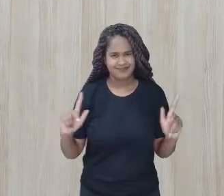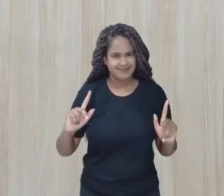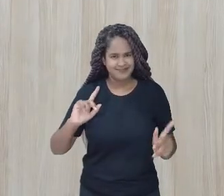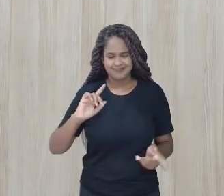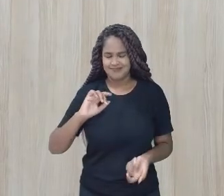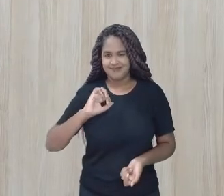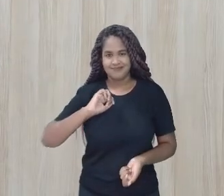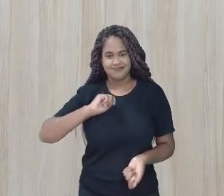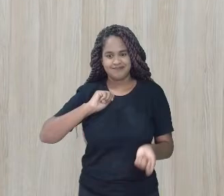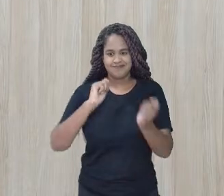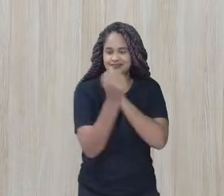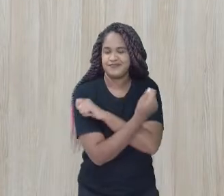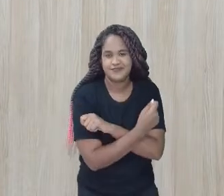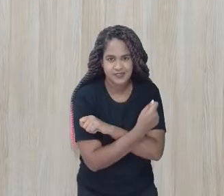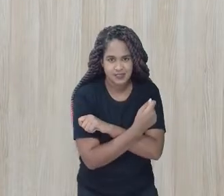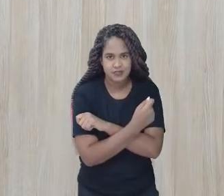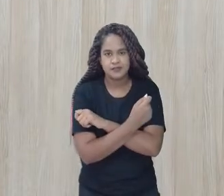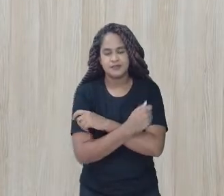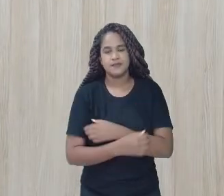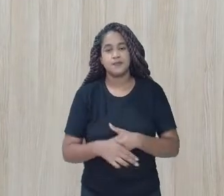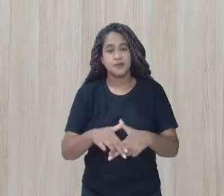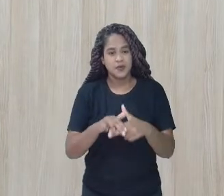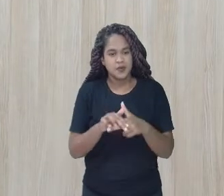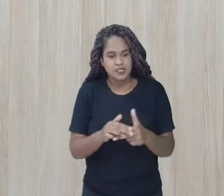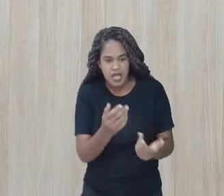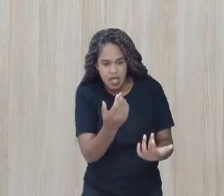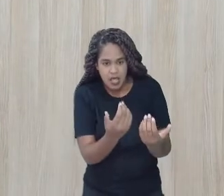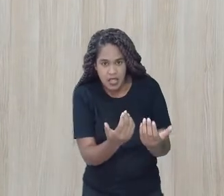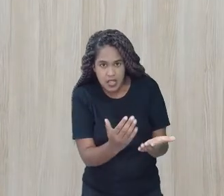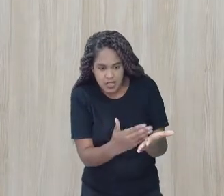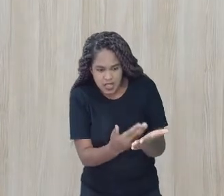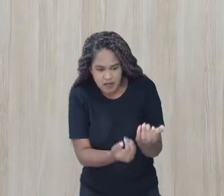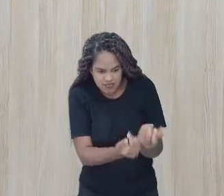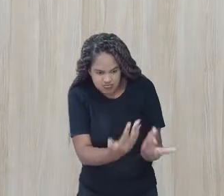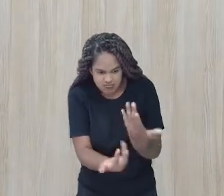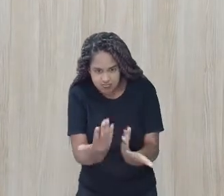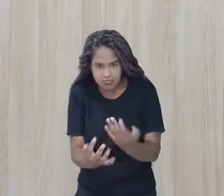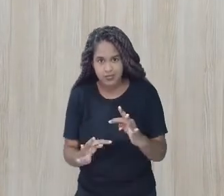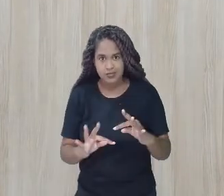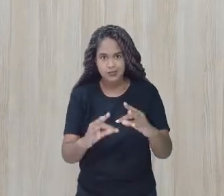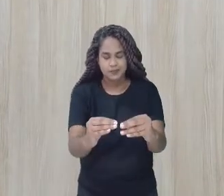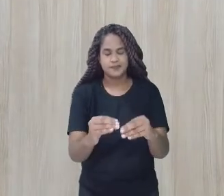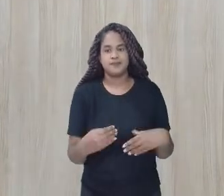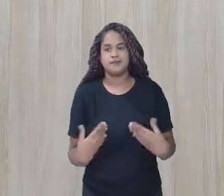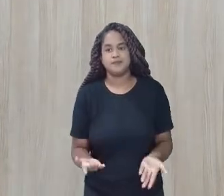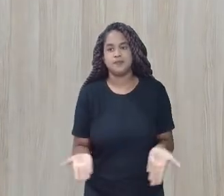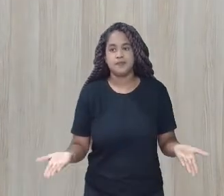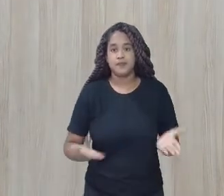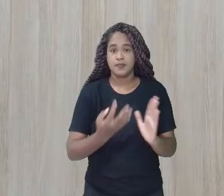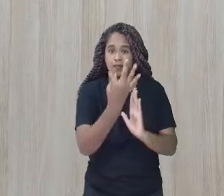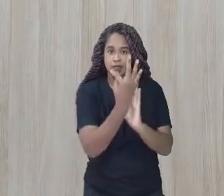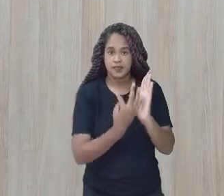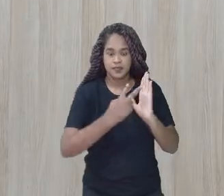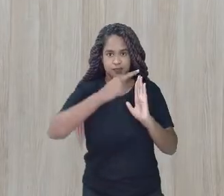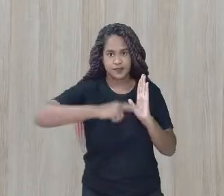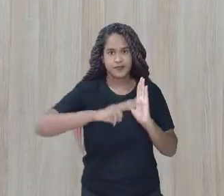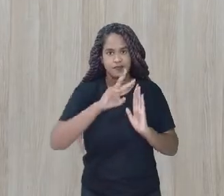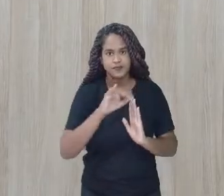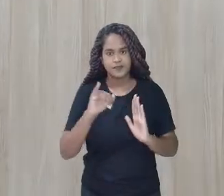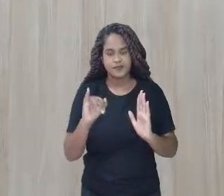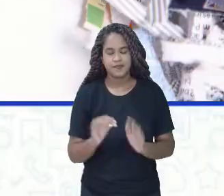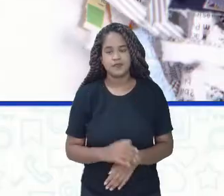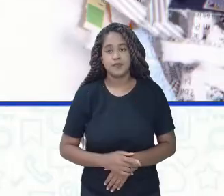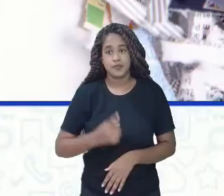essa característica de queimar os livros. Então, a gente vai ler um trechinho de Fahrenheit 451. Ó, os